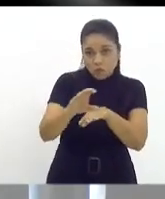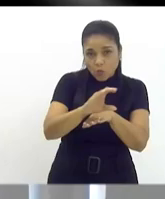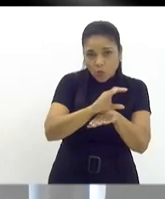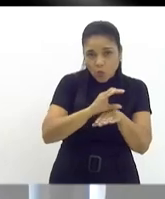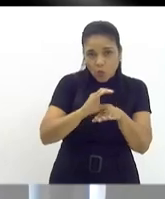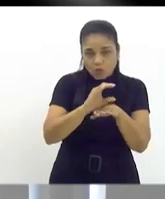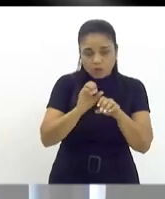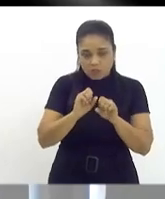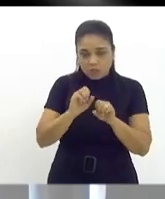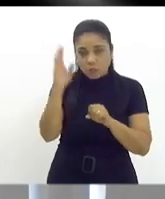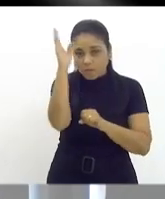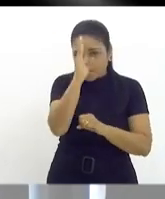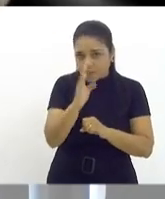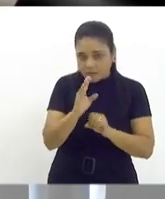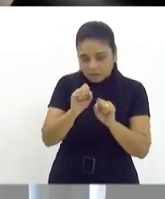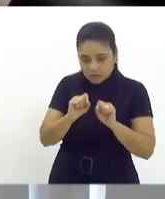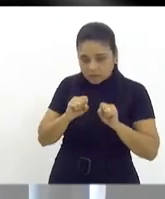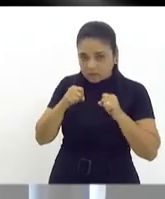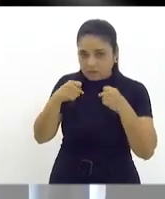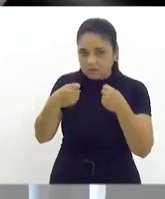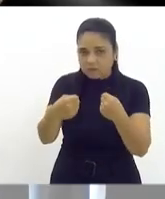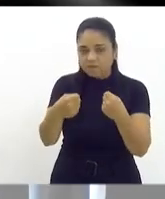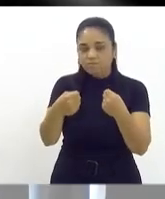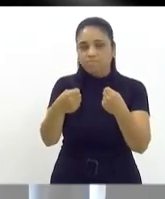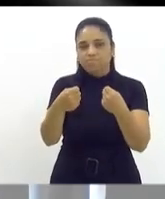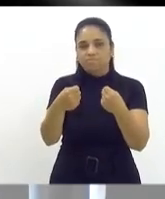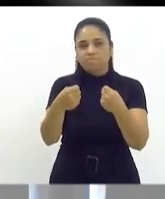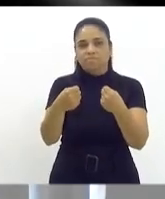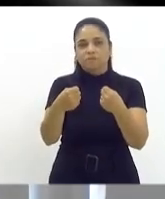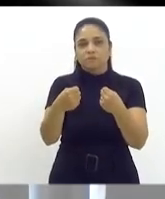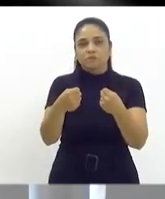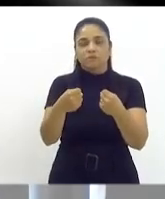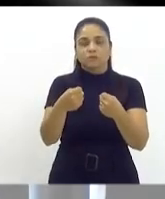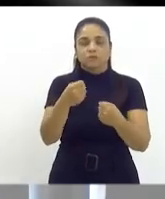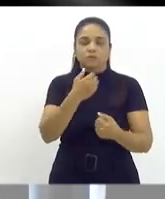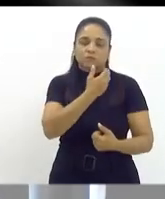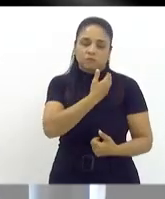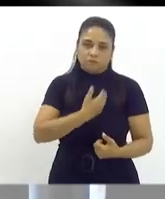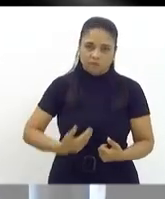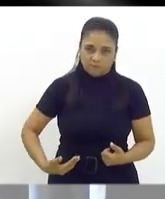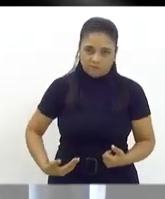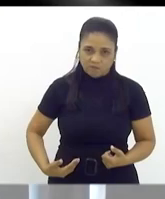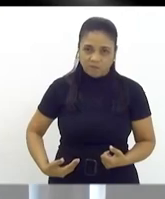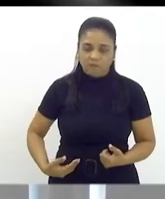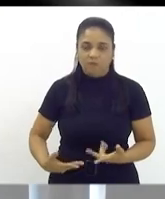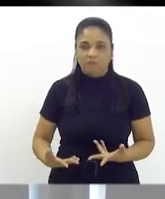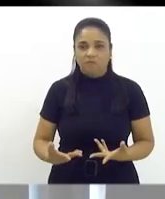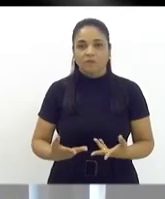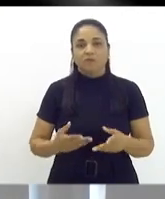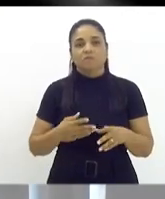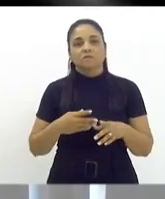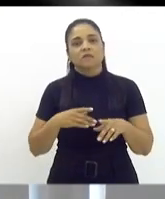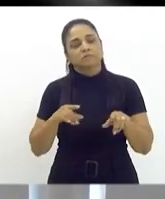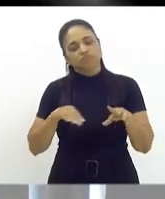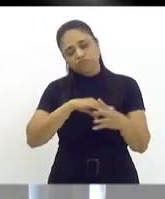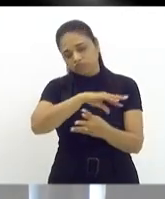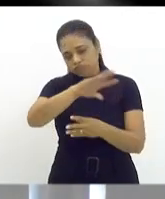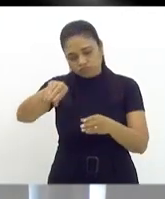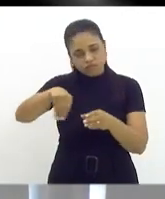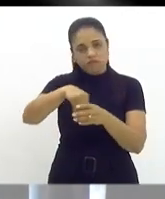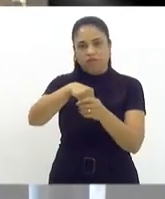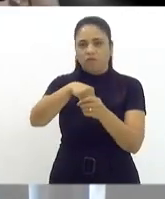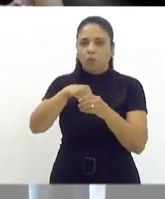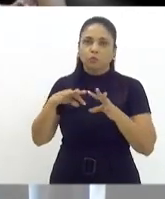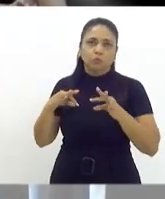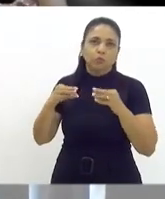defensores e defensores públicos tá o Conselho Nacional E aí ele envolveu as defensorias de todo